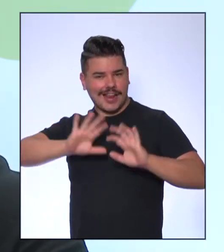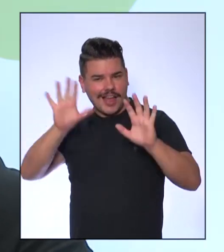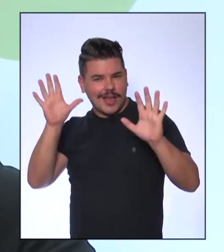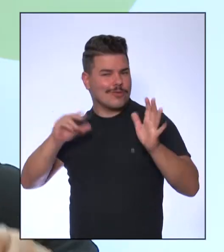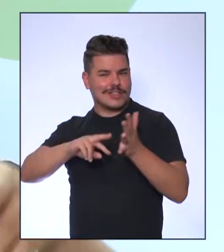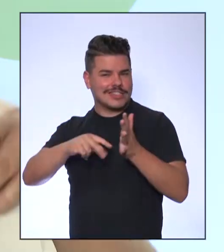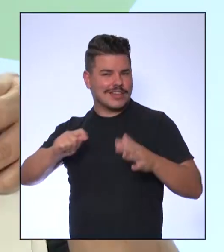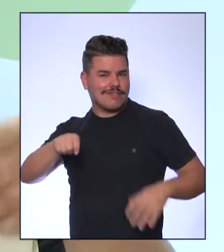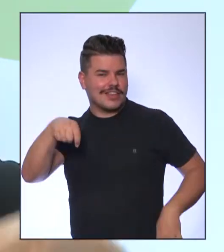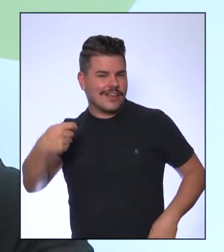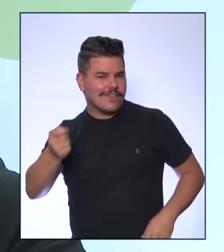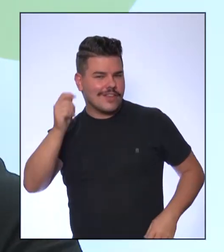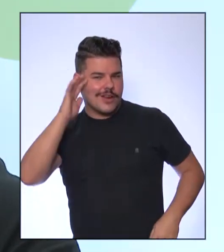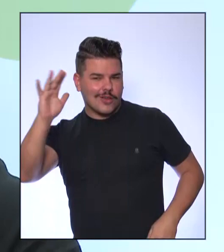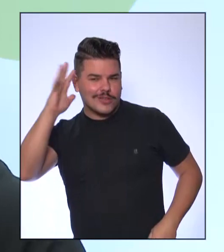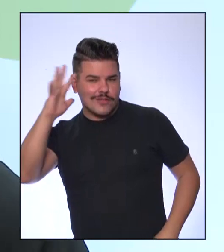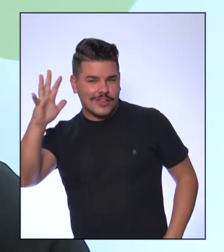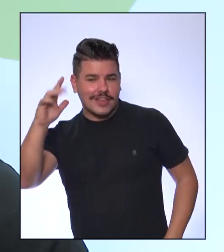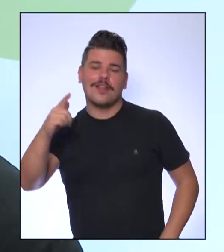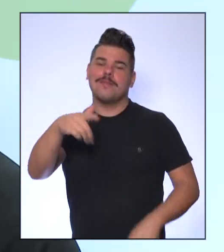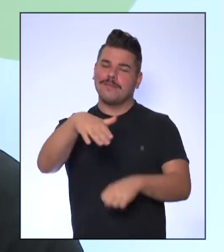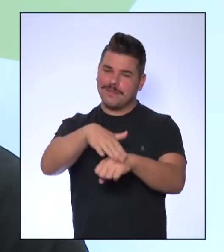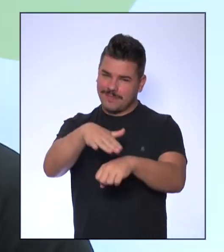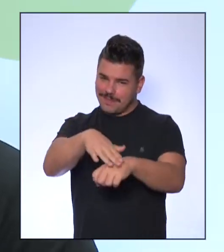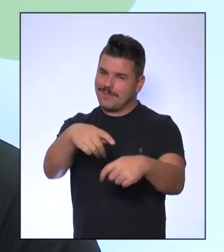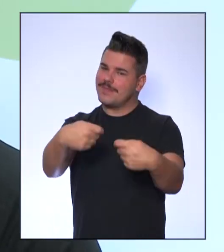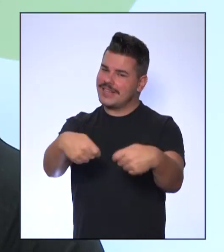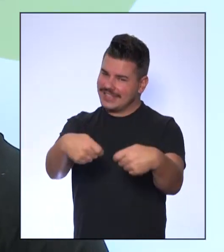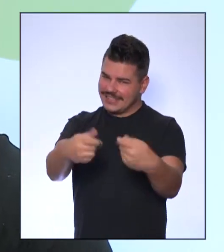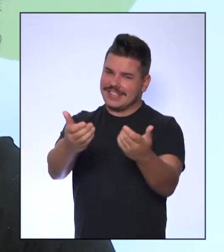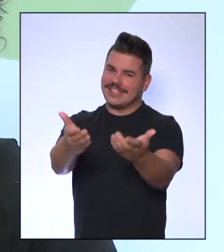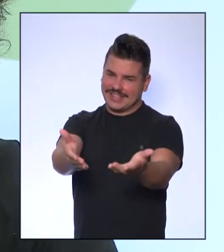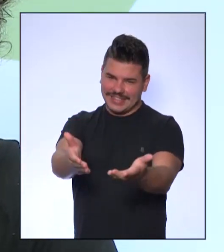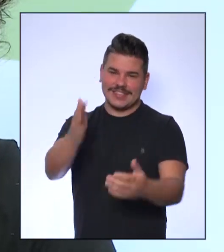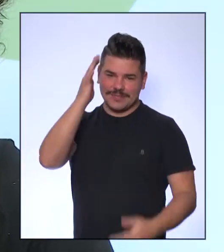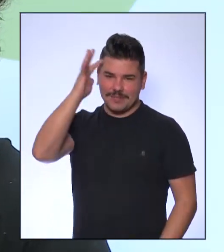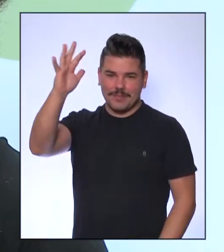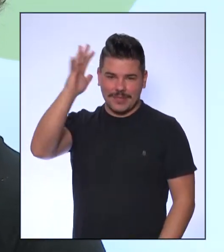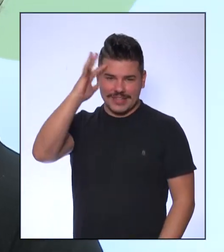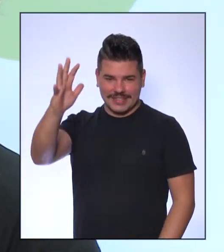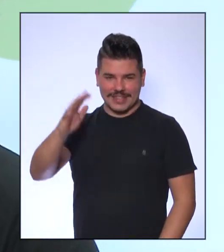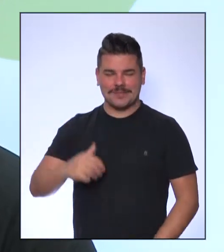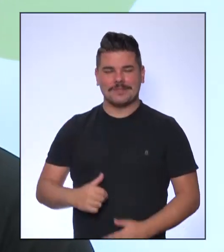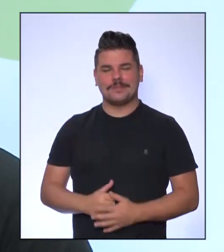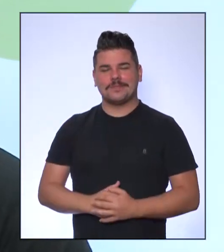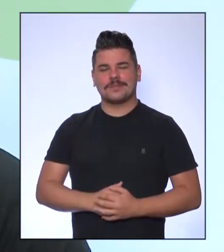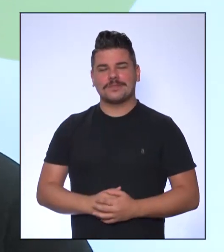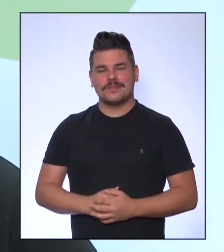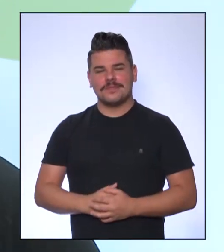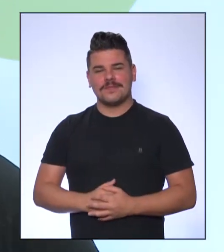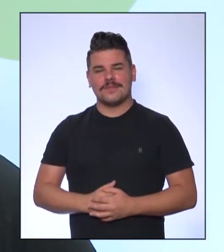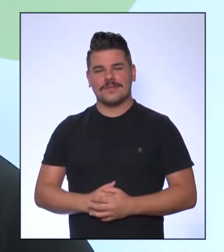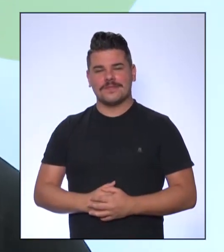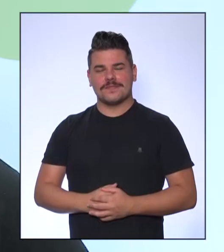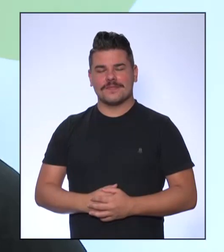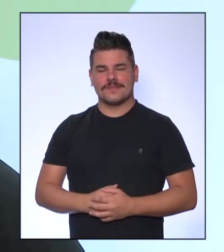nós fazemos filosofia, né? Por favor, a próxima.